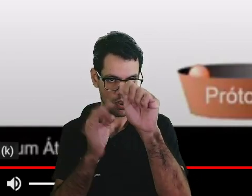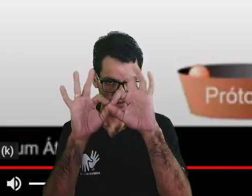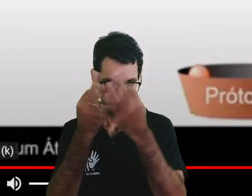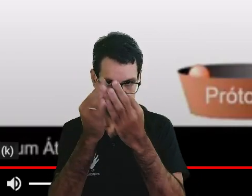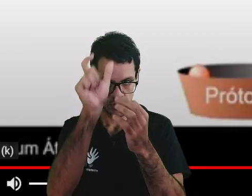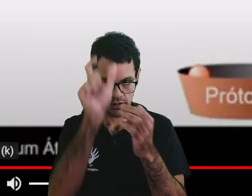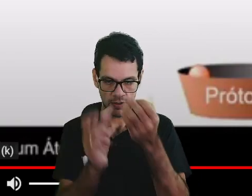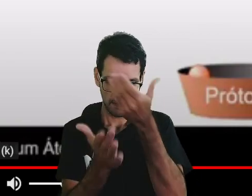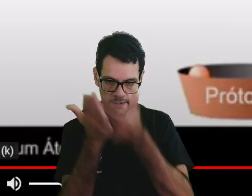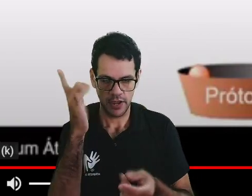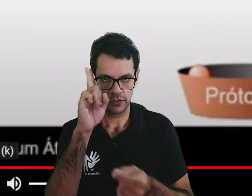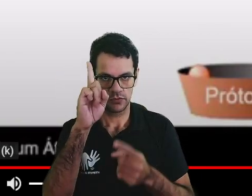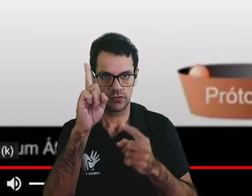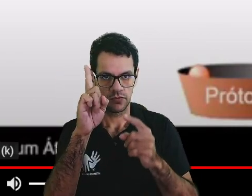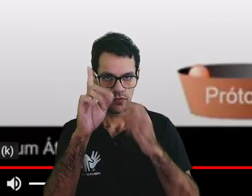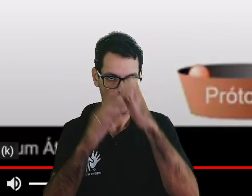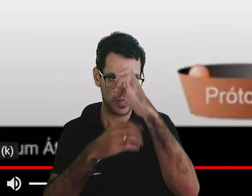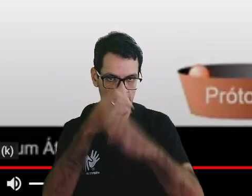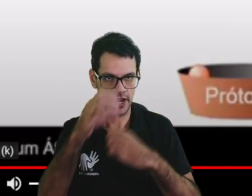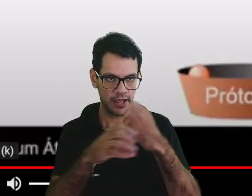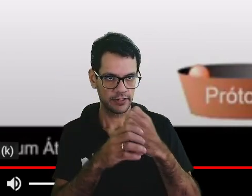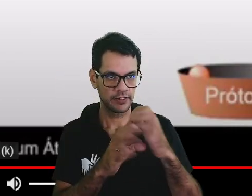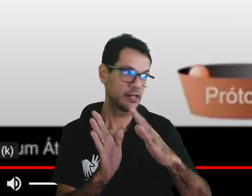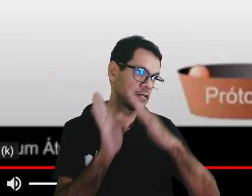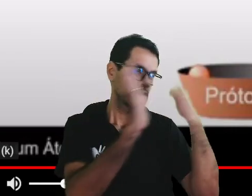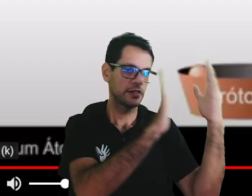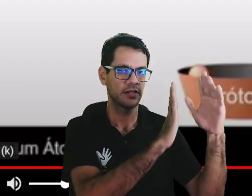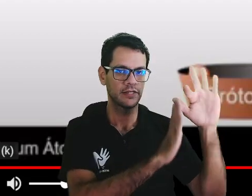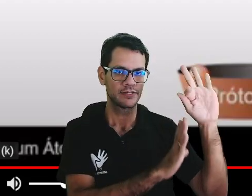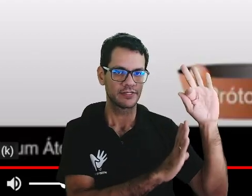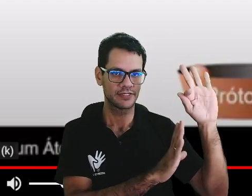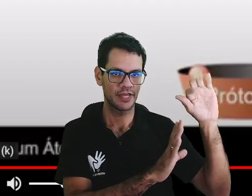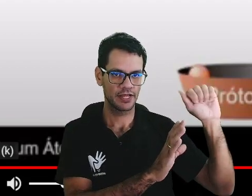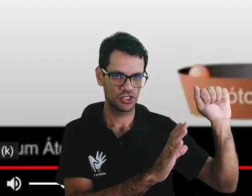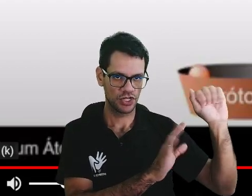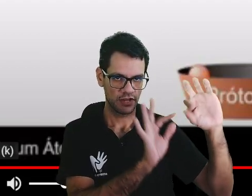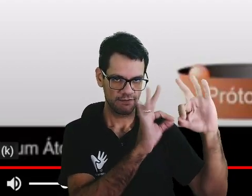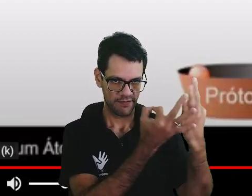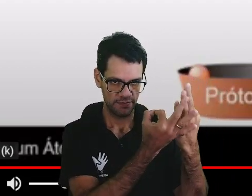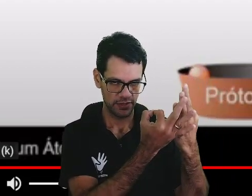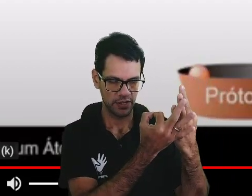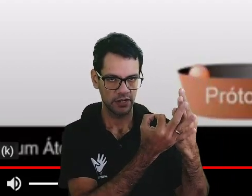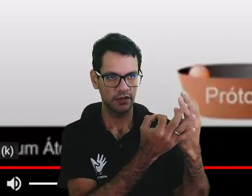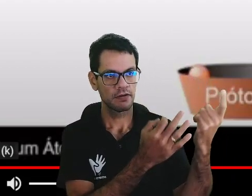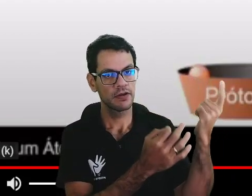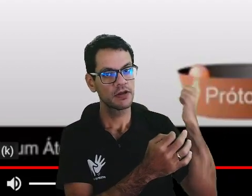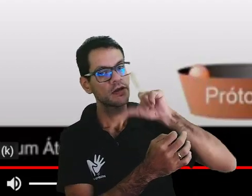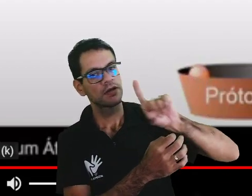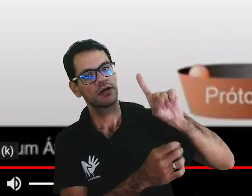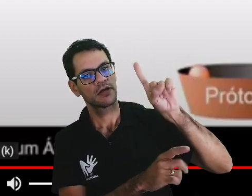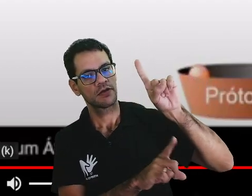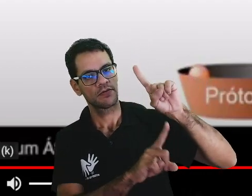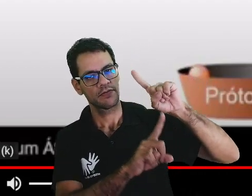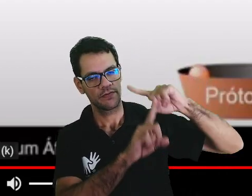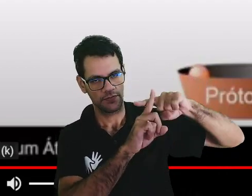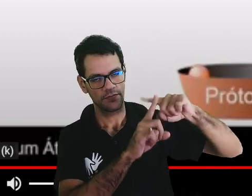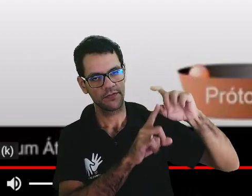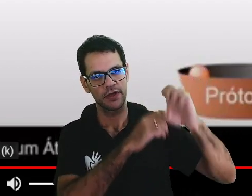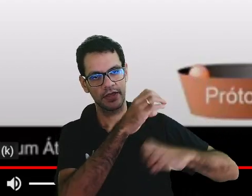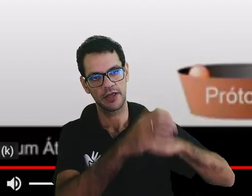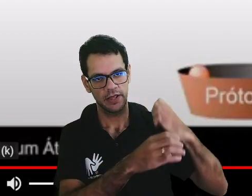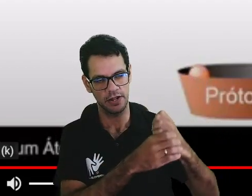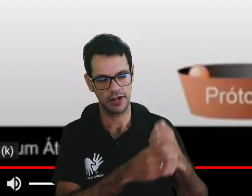estão na família 7A tendem a receber elétron. Então, ele não vai formar